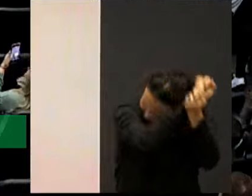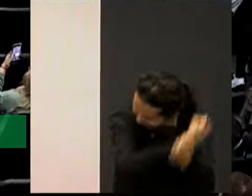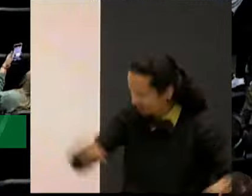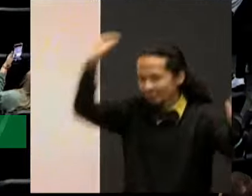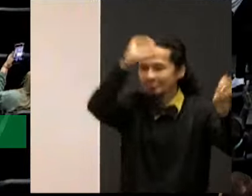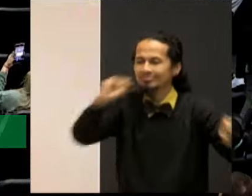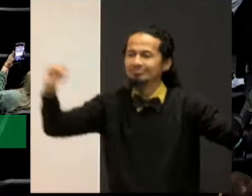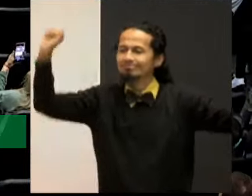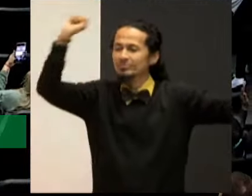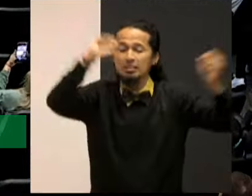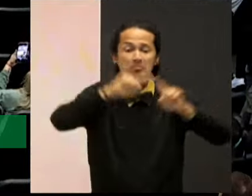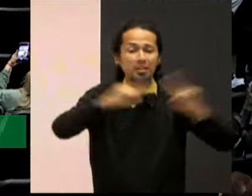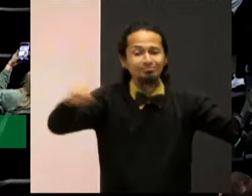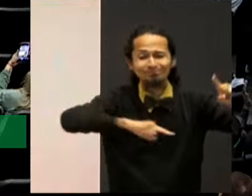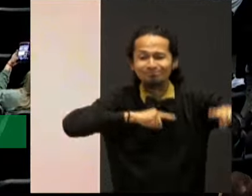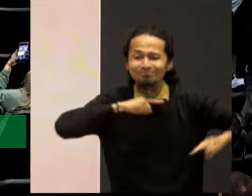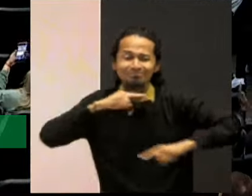nada